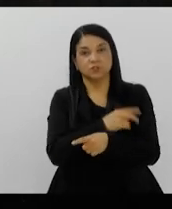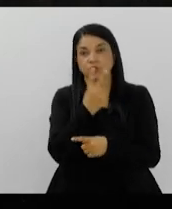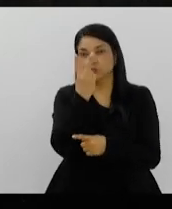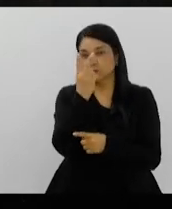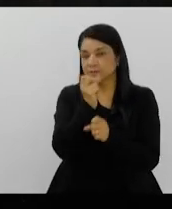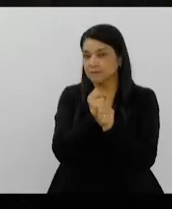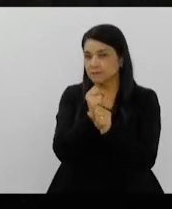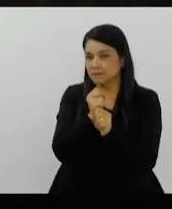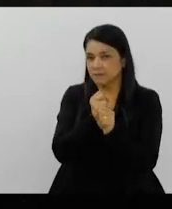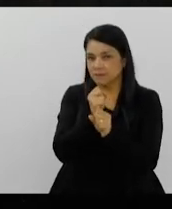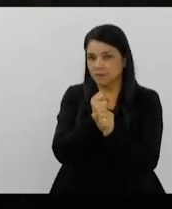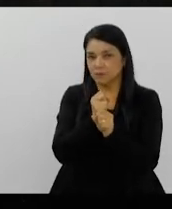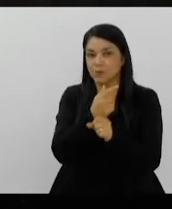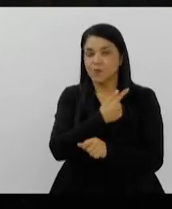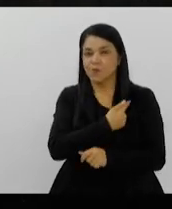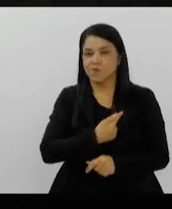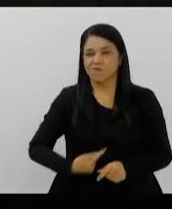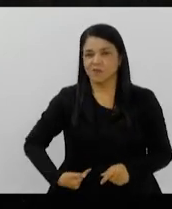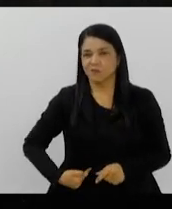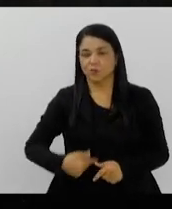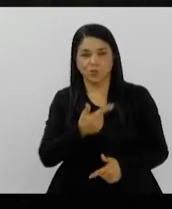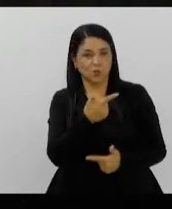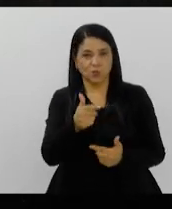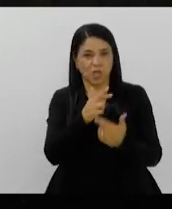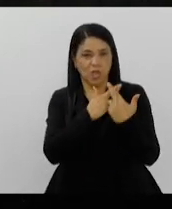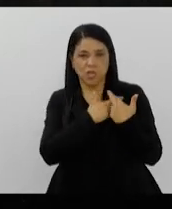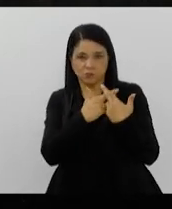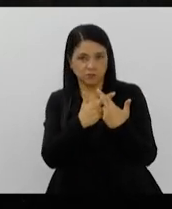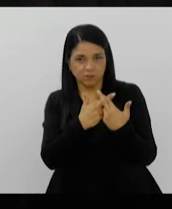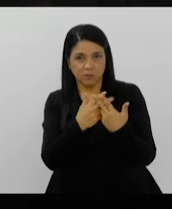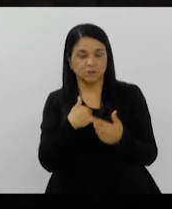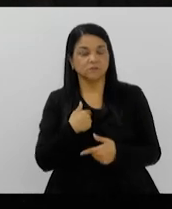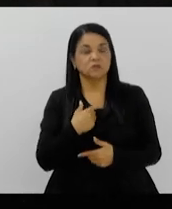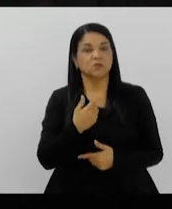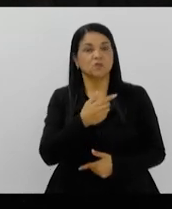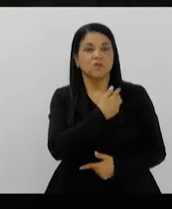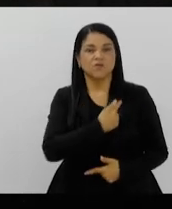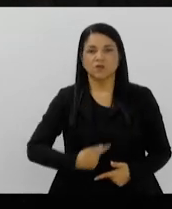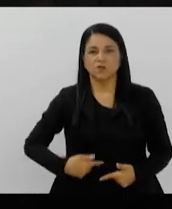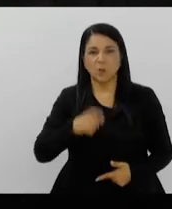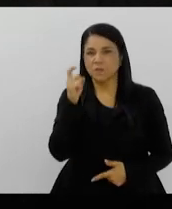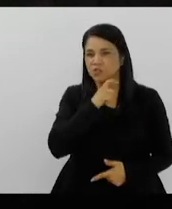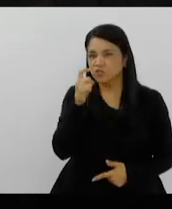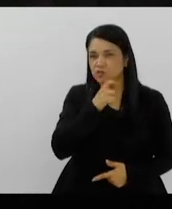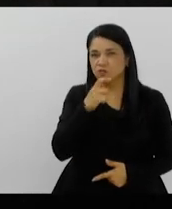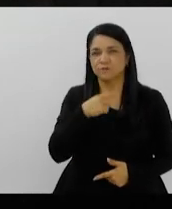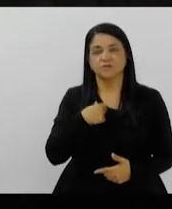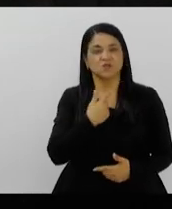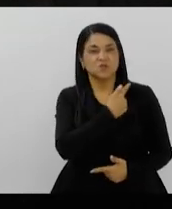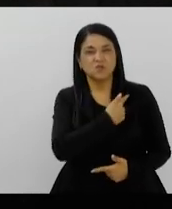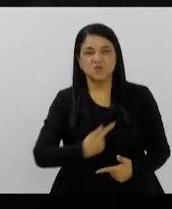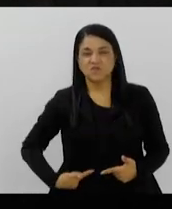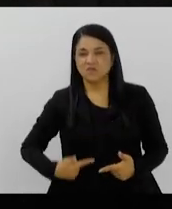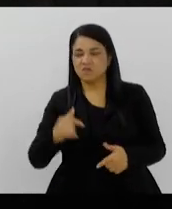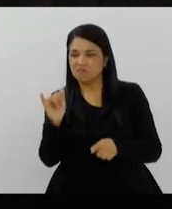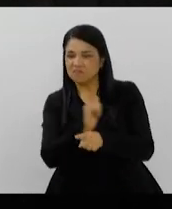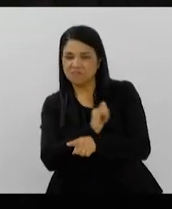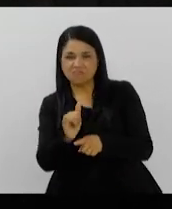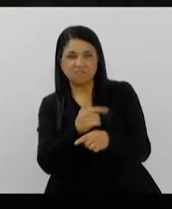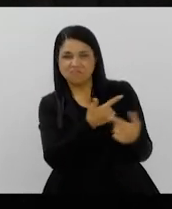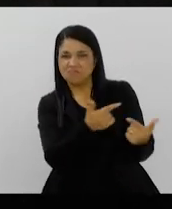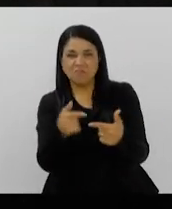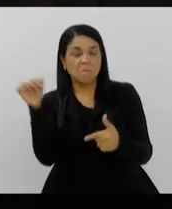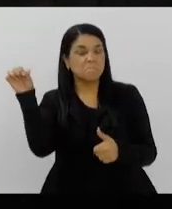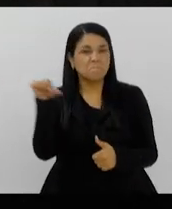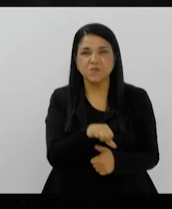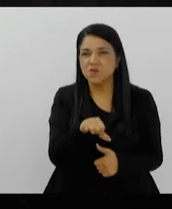2 anos com um governador irresponsável, com um governador mentiroso, com um governador que tem as piores articulações políticas que a